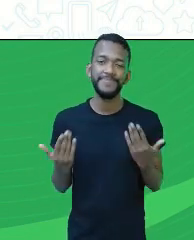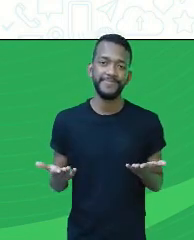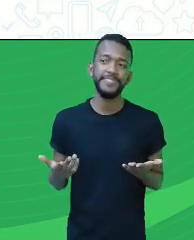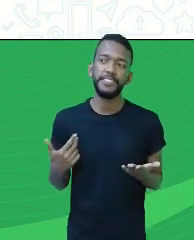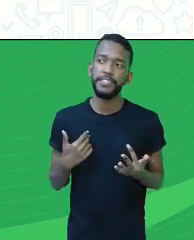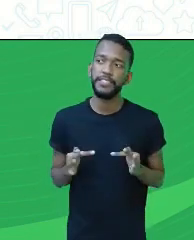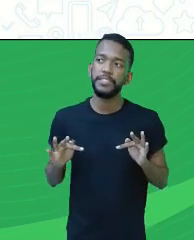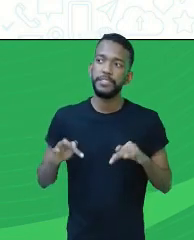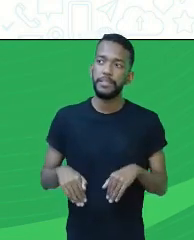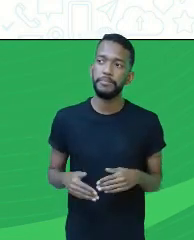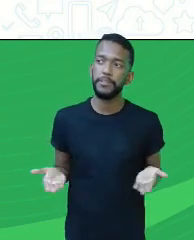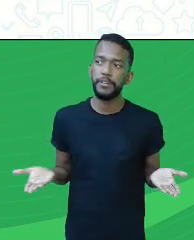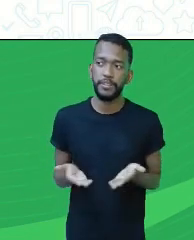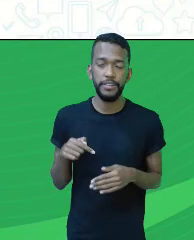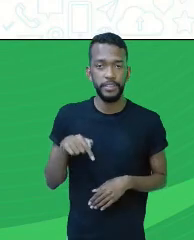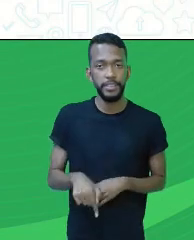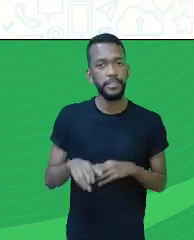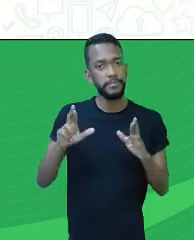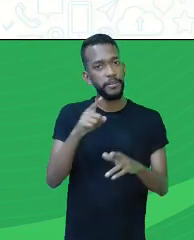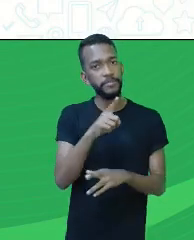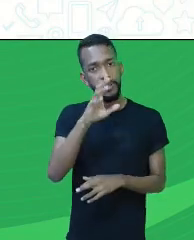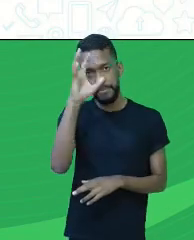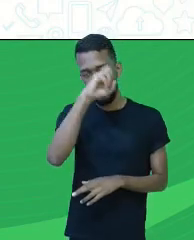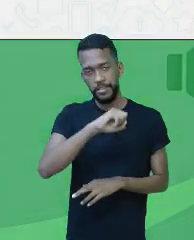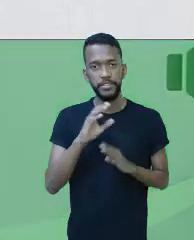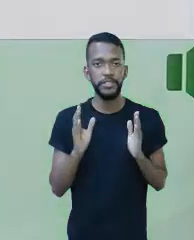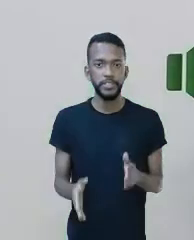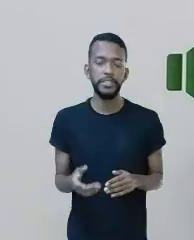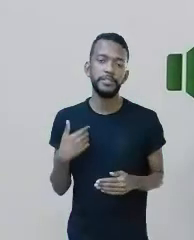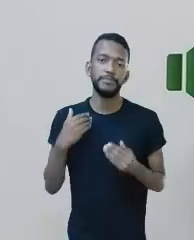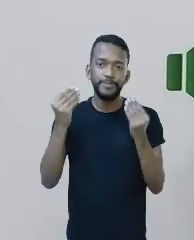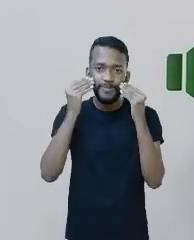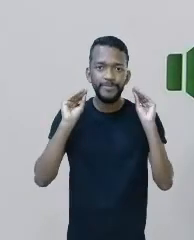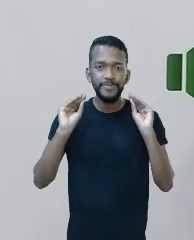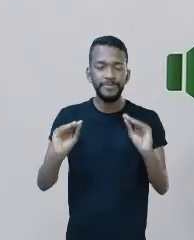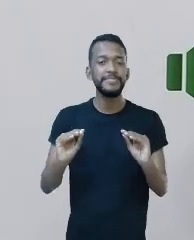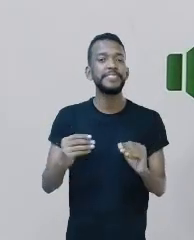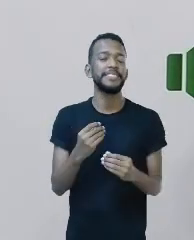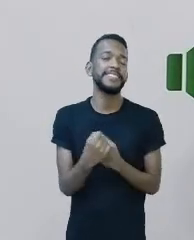eu fico por aqui. Espero que vocês tenham aprendido. E, ó, um